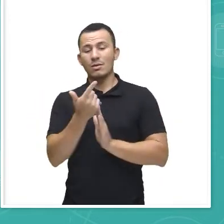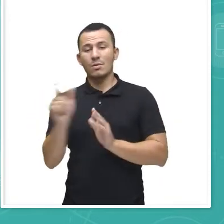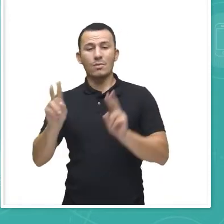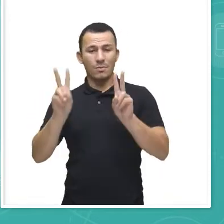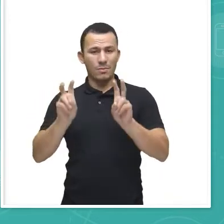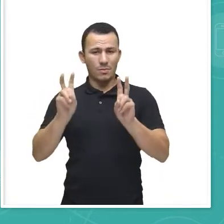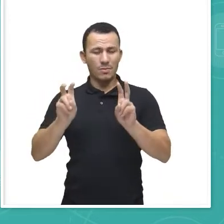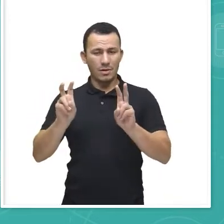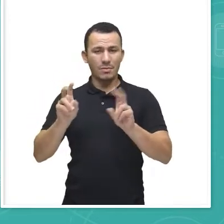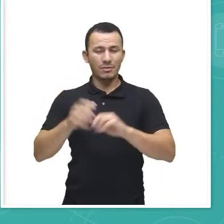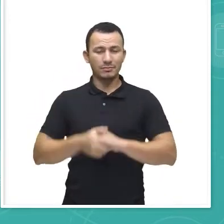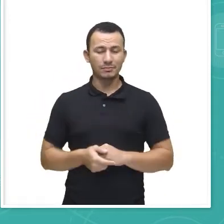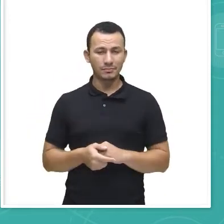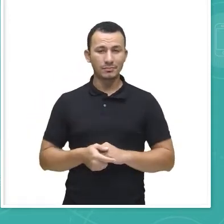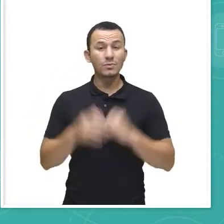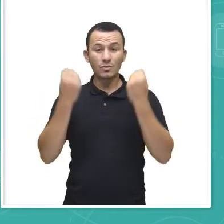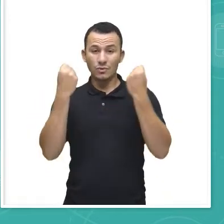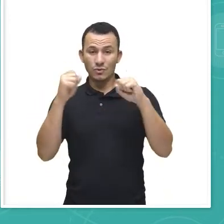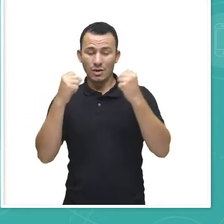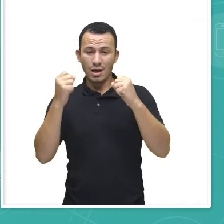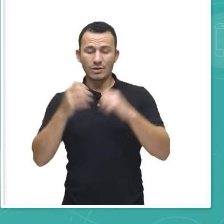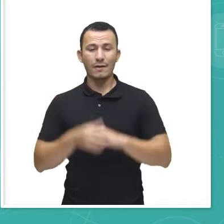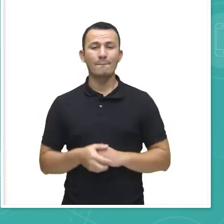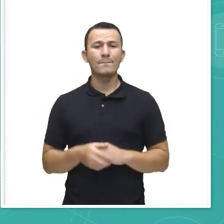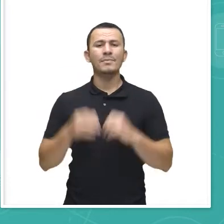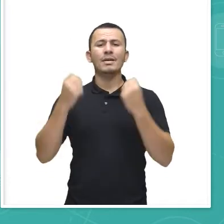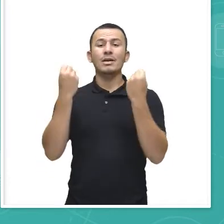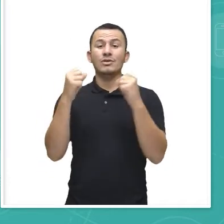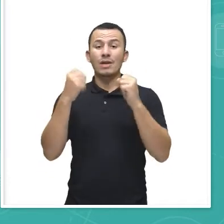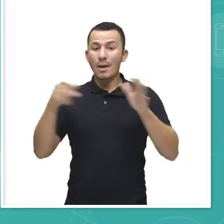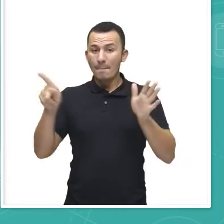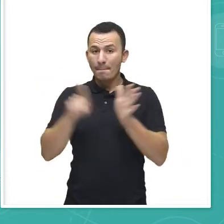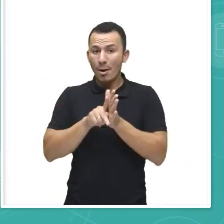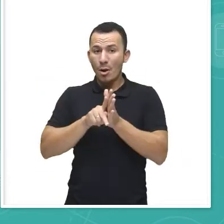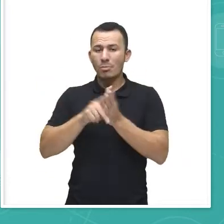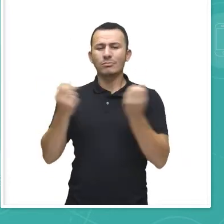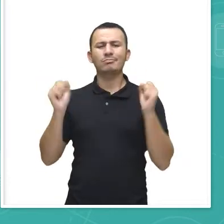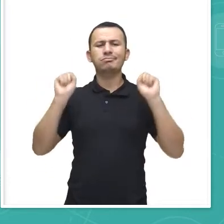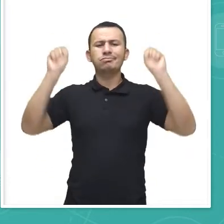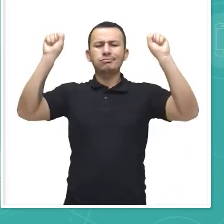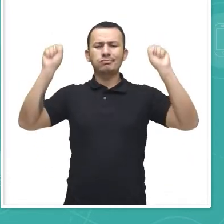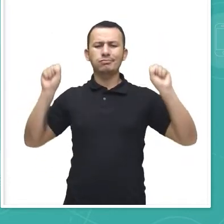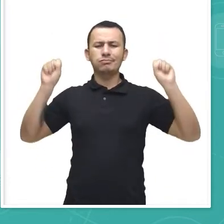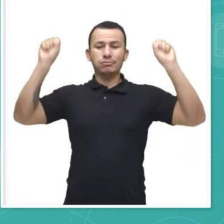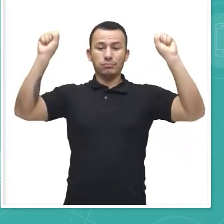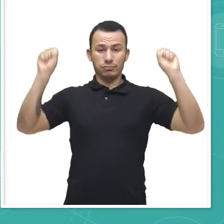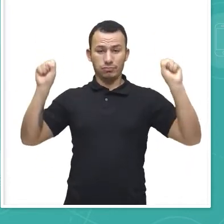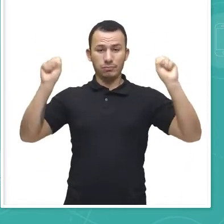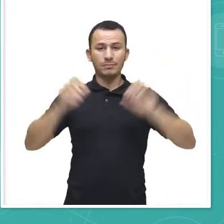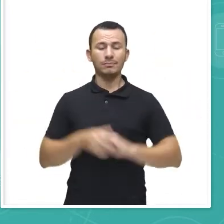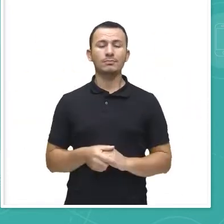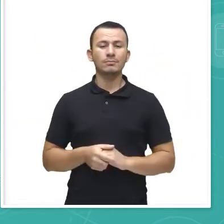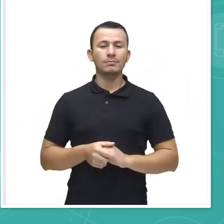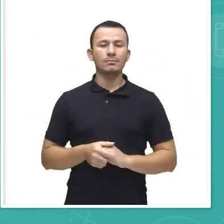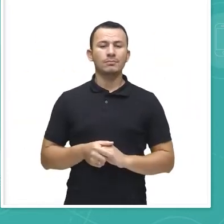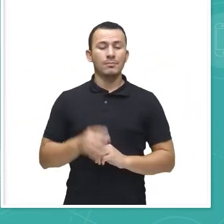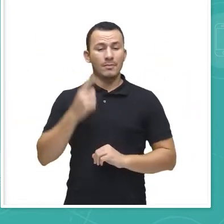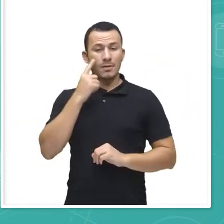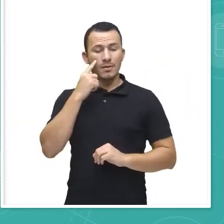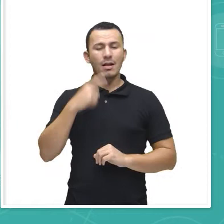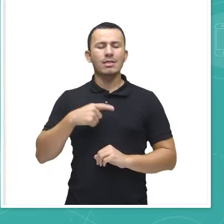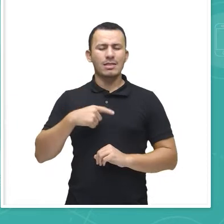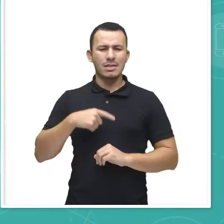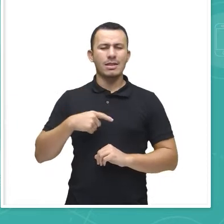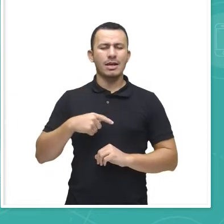ginástica não competitiva, que é a ginástica de academia. Então, na ginástica de academia, nós temos a ginástica